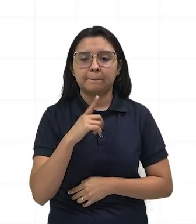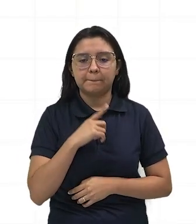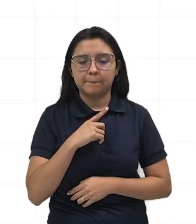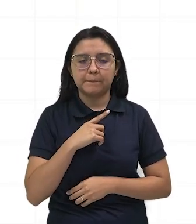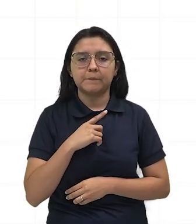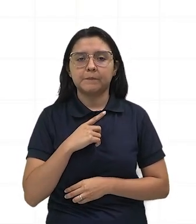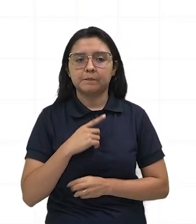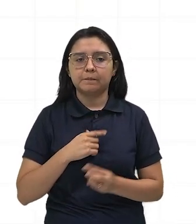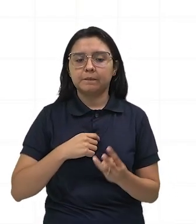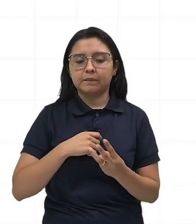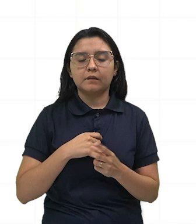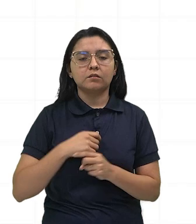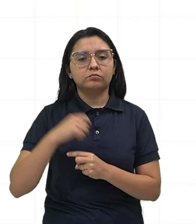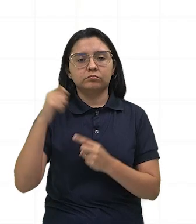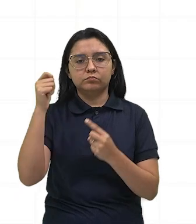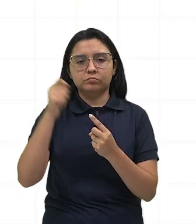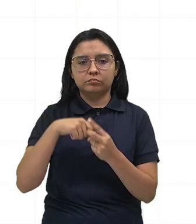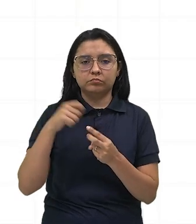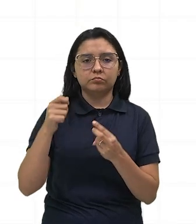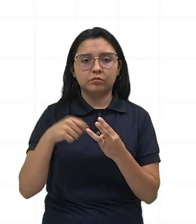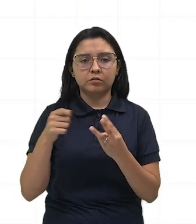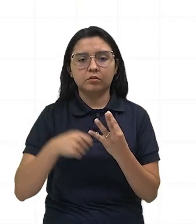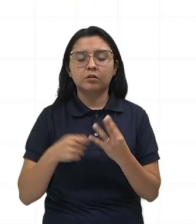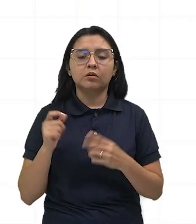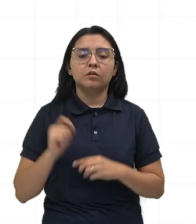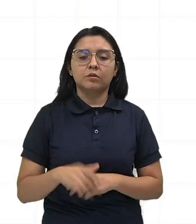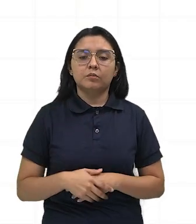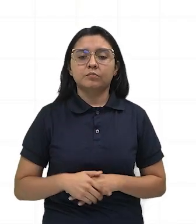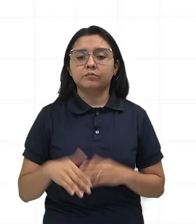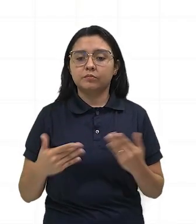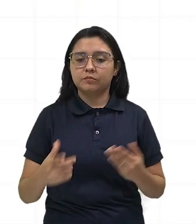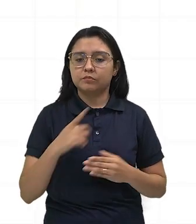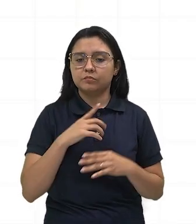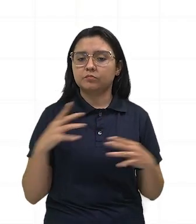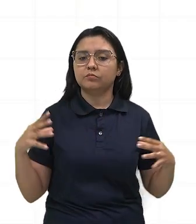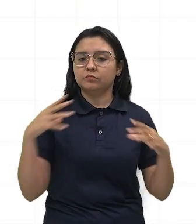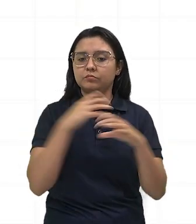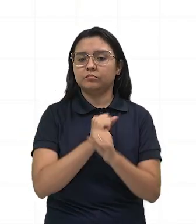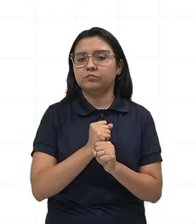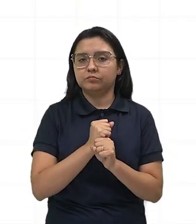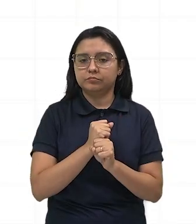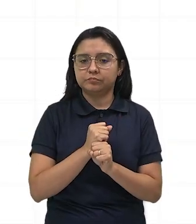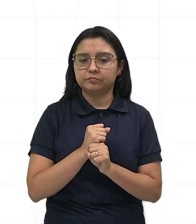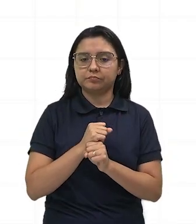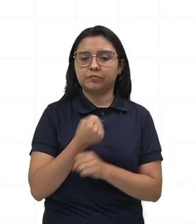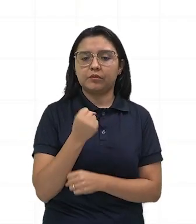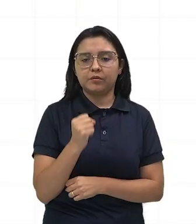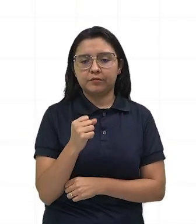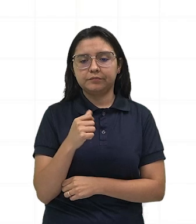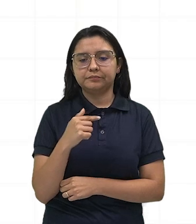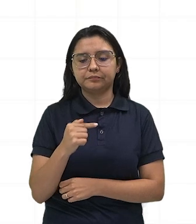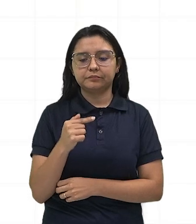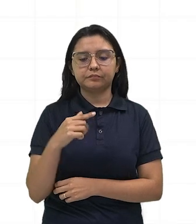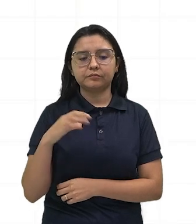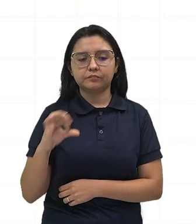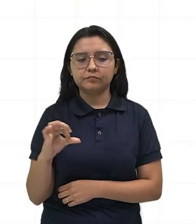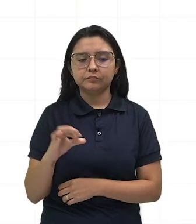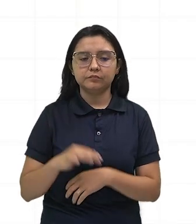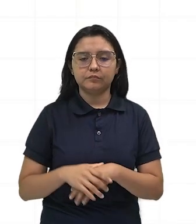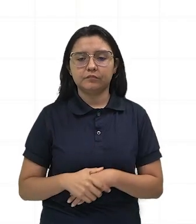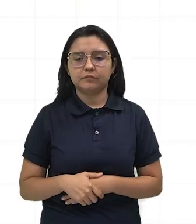uma nota, né? Fechando as notas do seu trimestre. 8, 7 e 9.